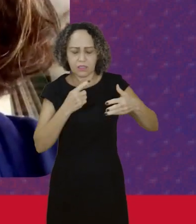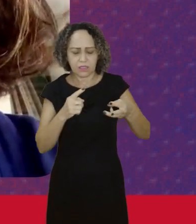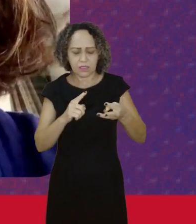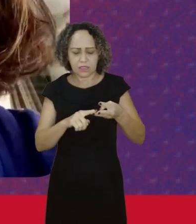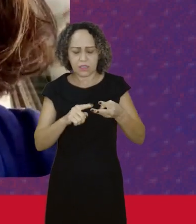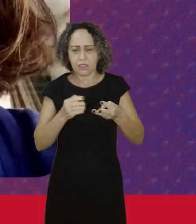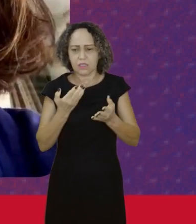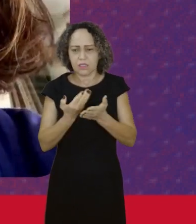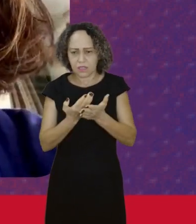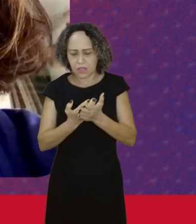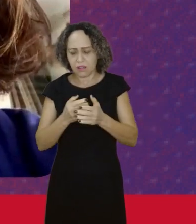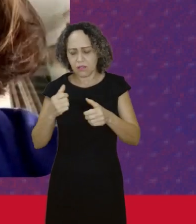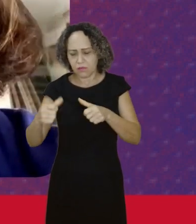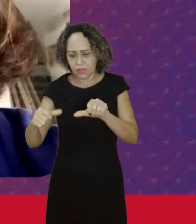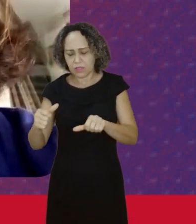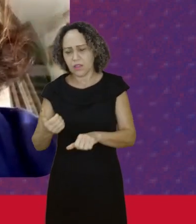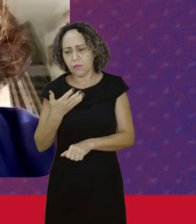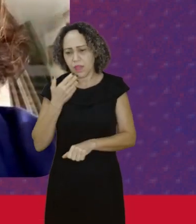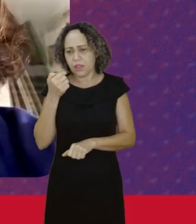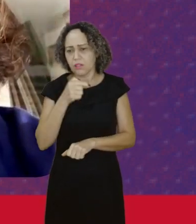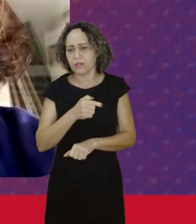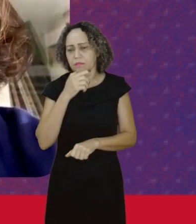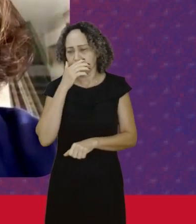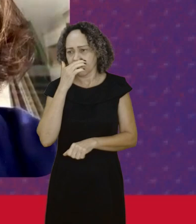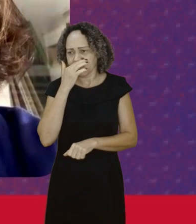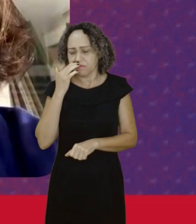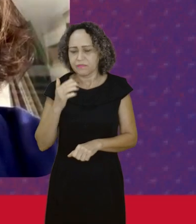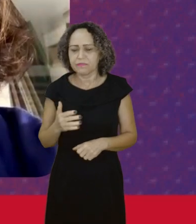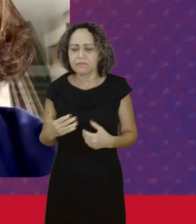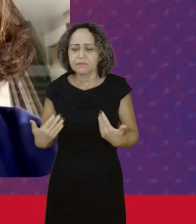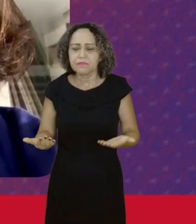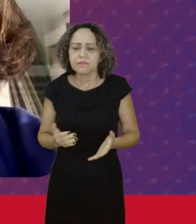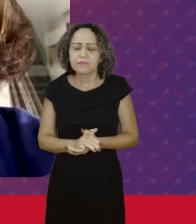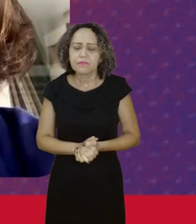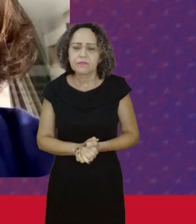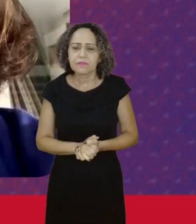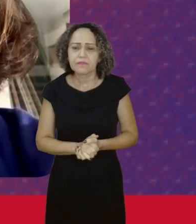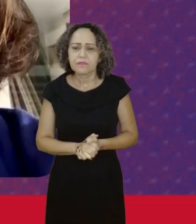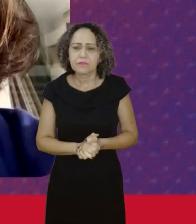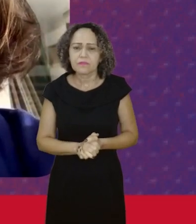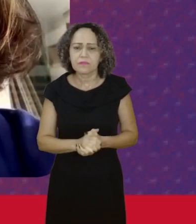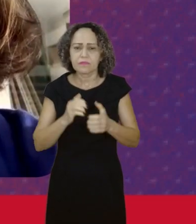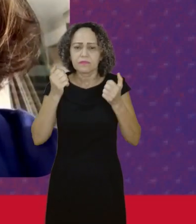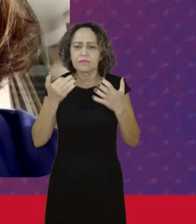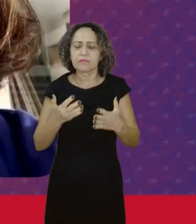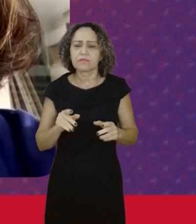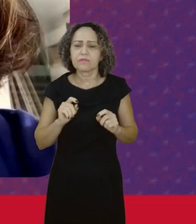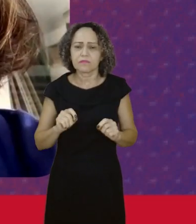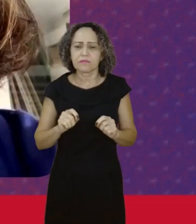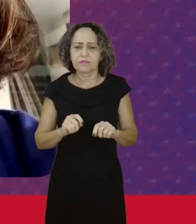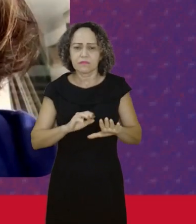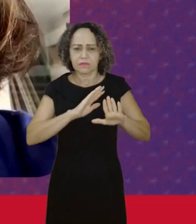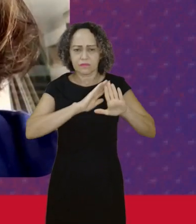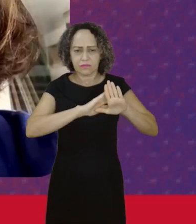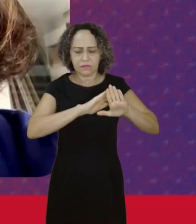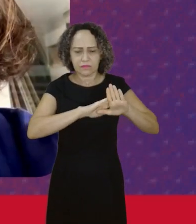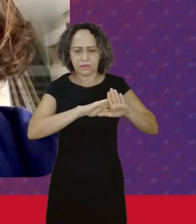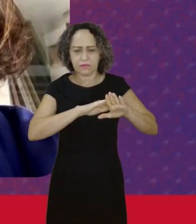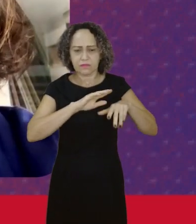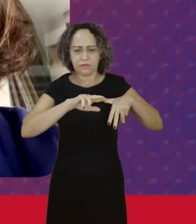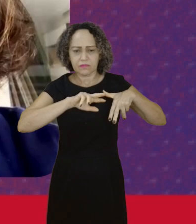aula. Mas eu quero apontar aqui para vocês que a ideologia de gênero